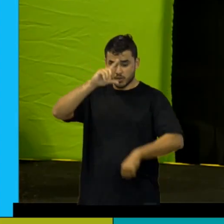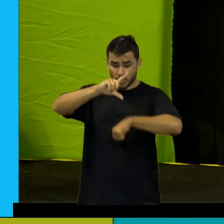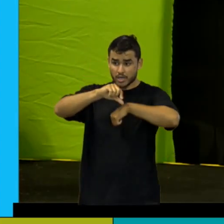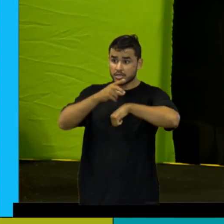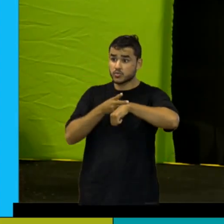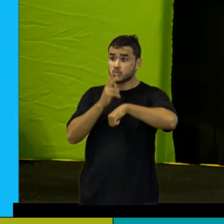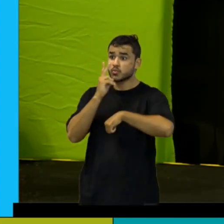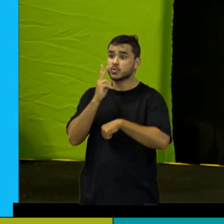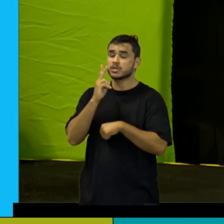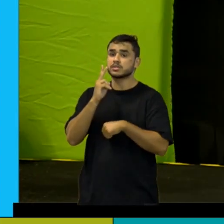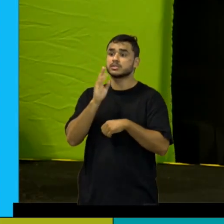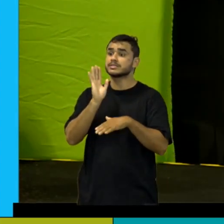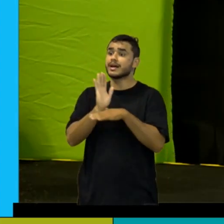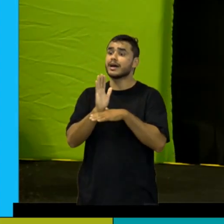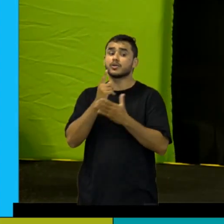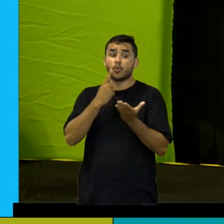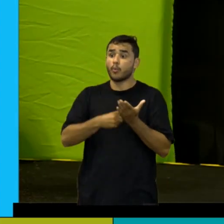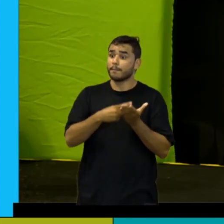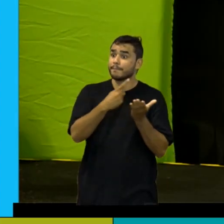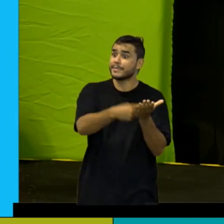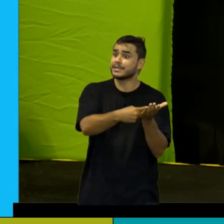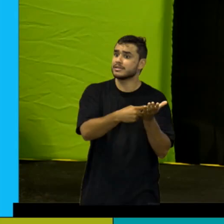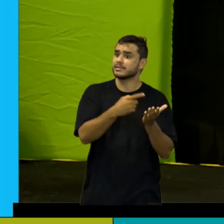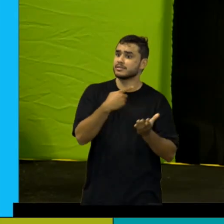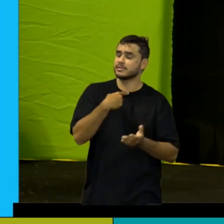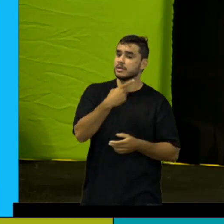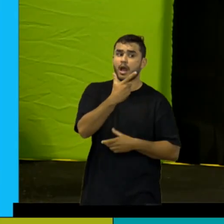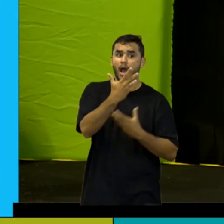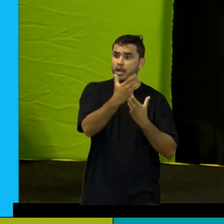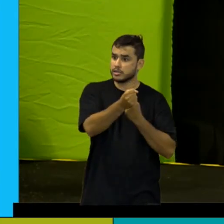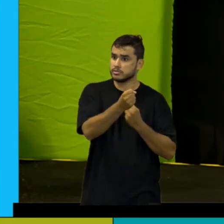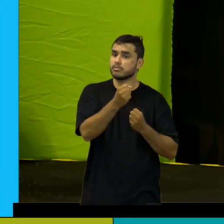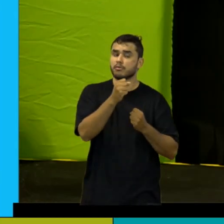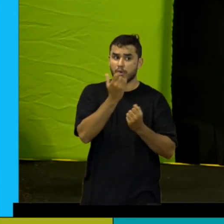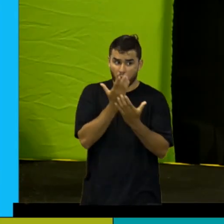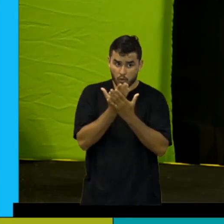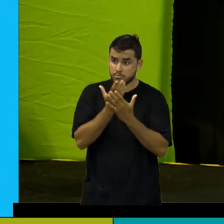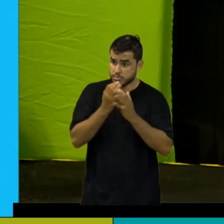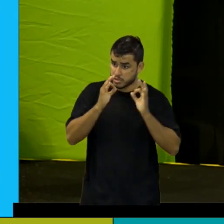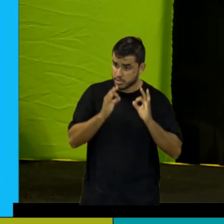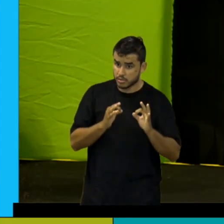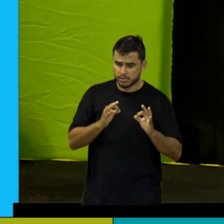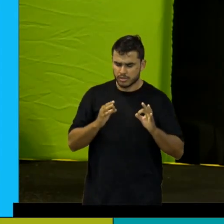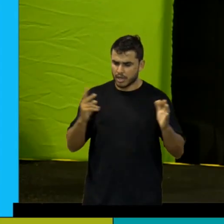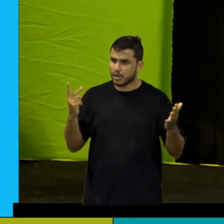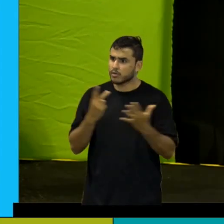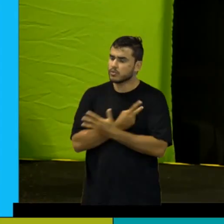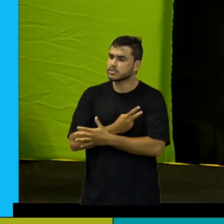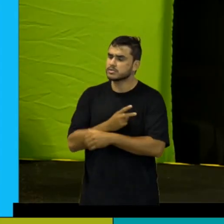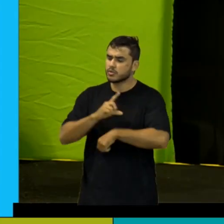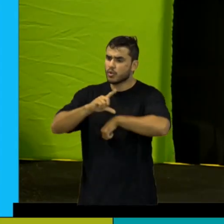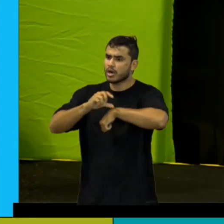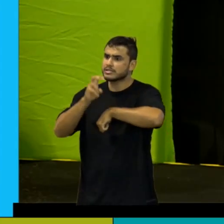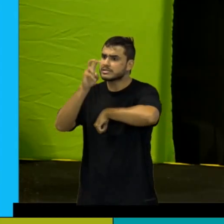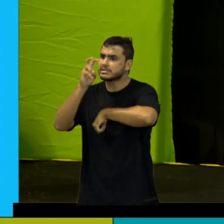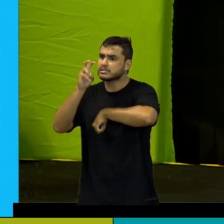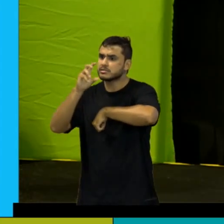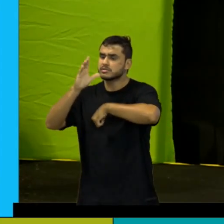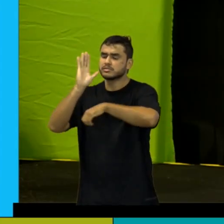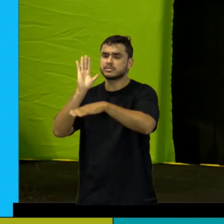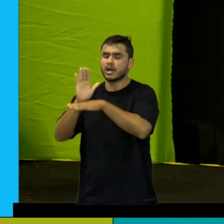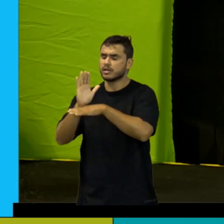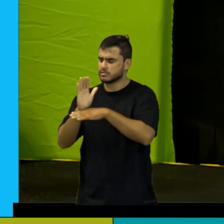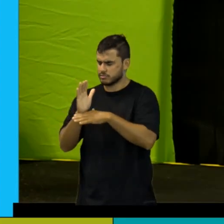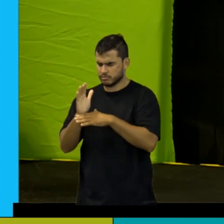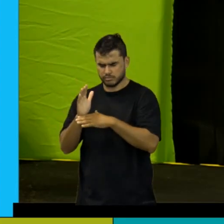14h, já combinando uma aula com ele, programando uma aula, ele aceitou a aula, e quando foi 5h eu recebi a notícia, eu nem